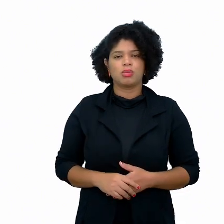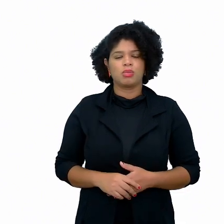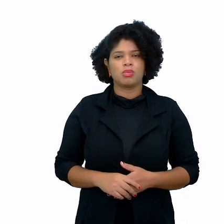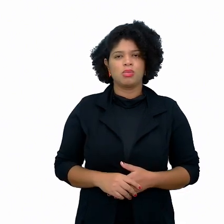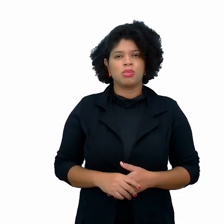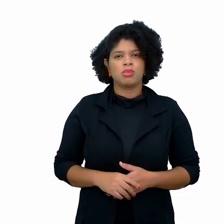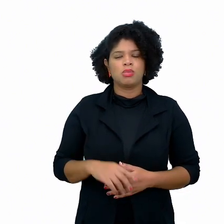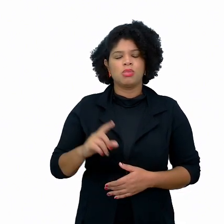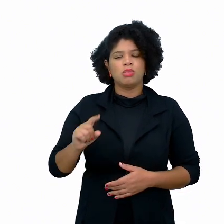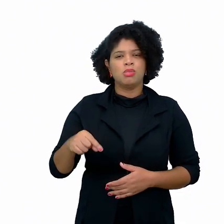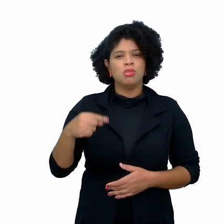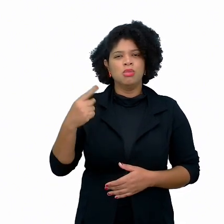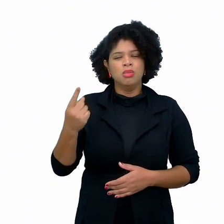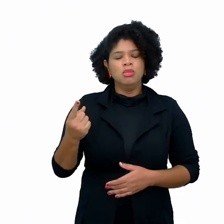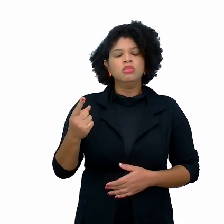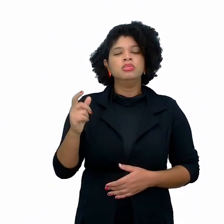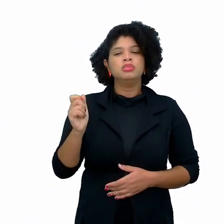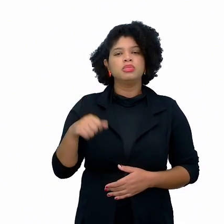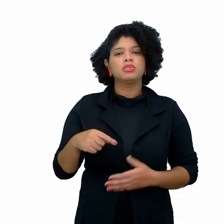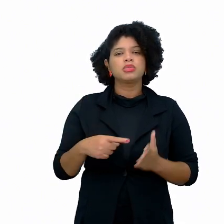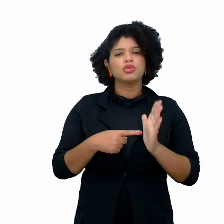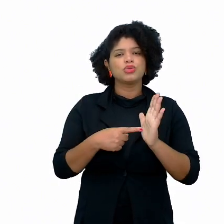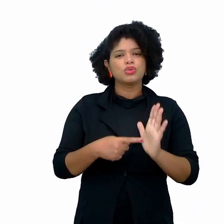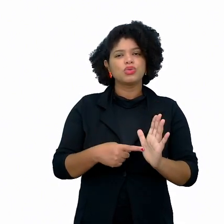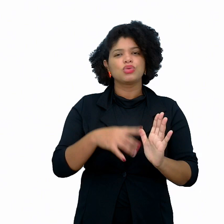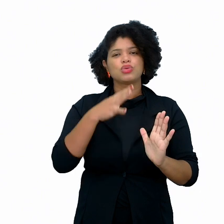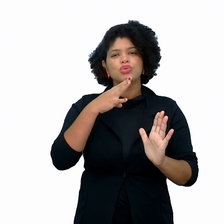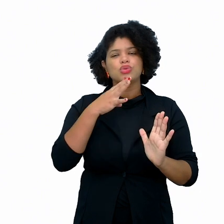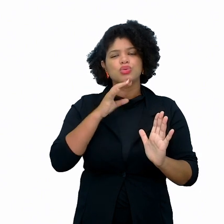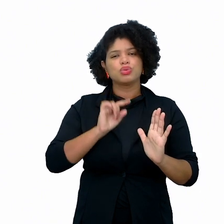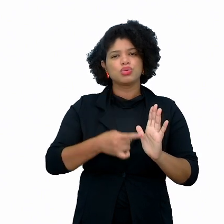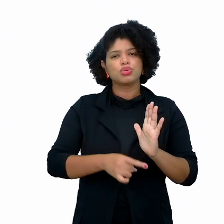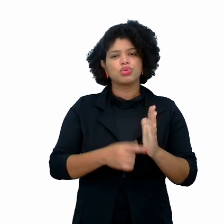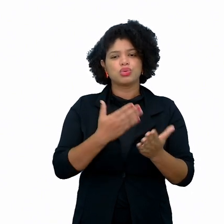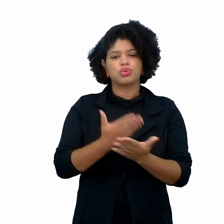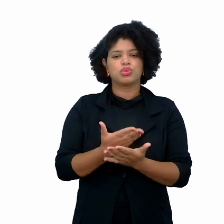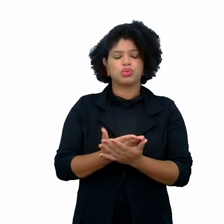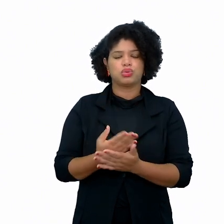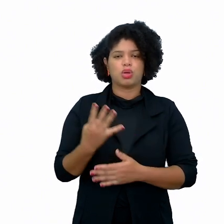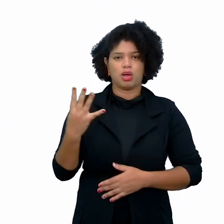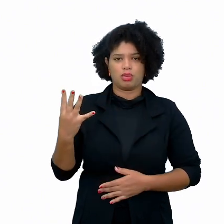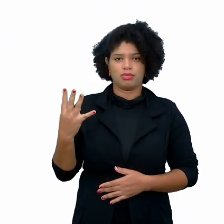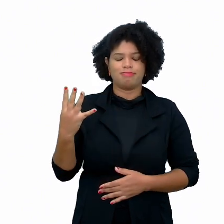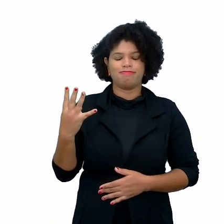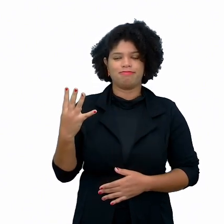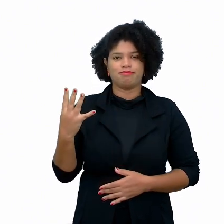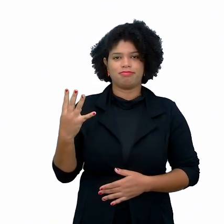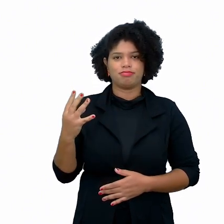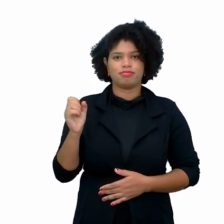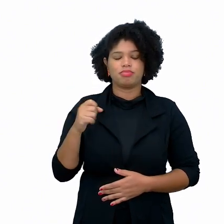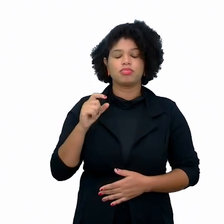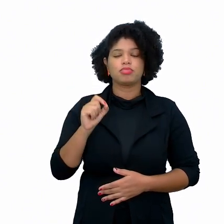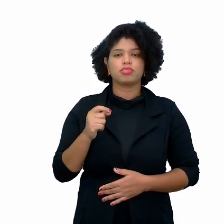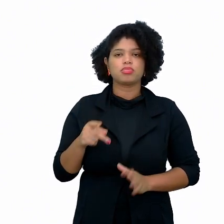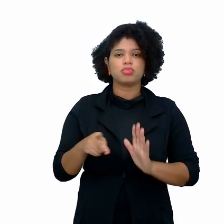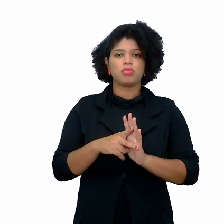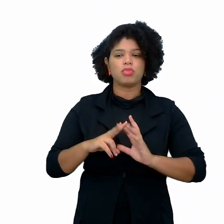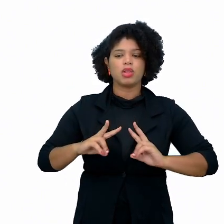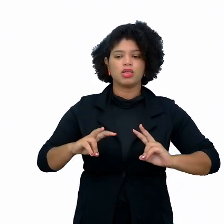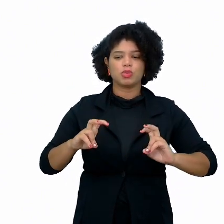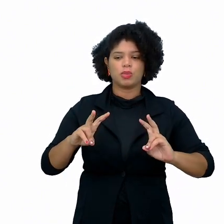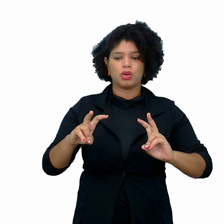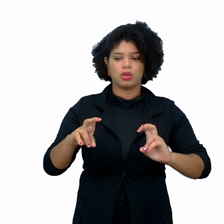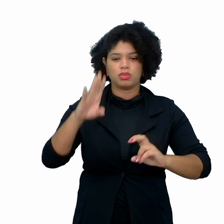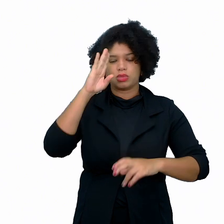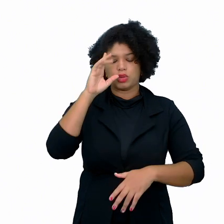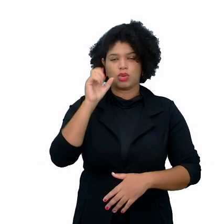Prosseguindo, nós vamos agora conhecer um pouquinho da aula 4. A aula 4 volta a explorar as